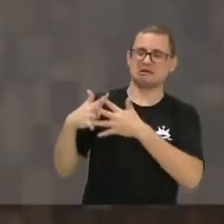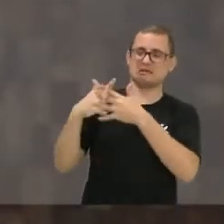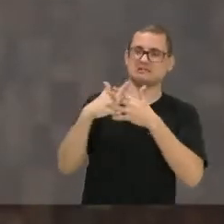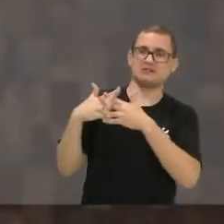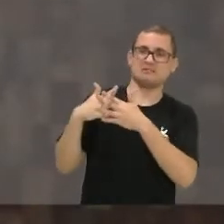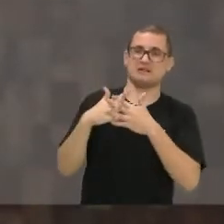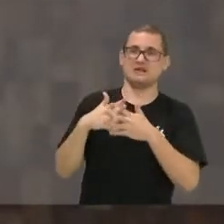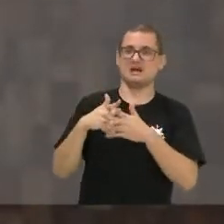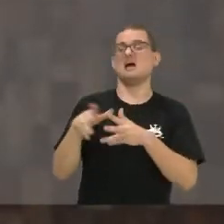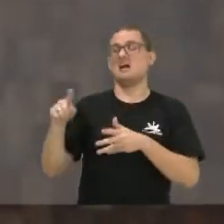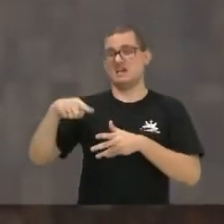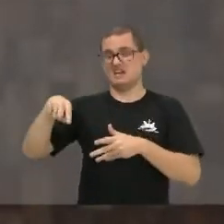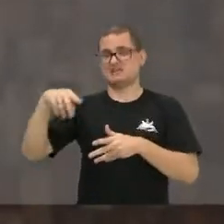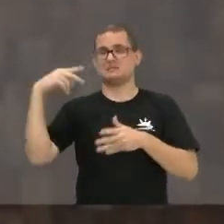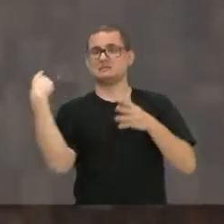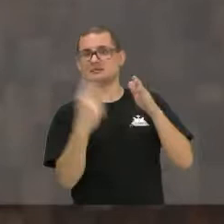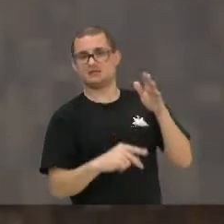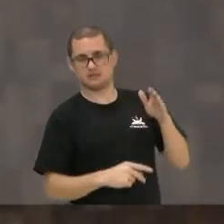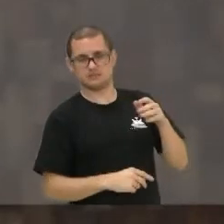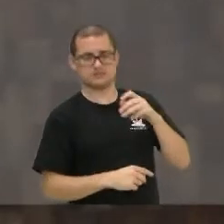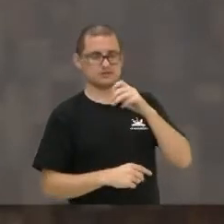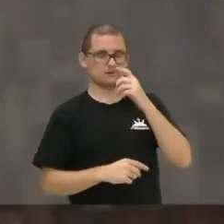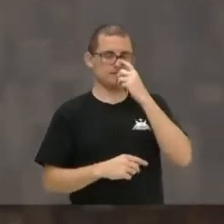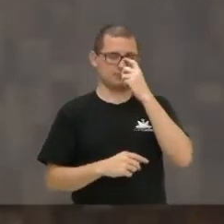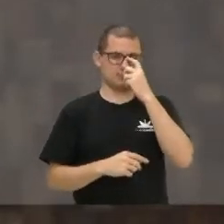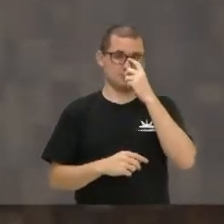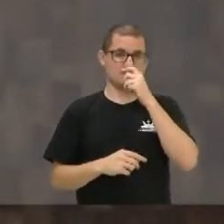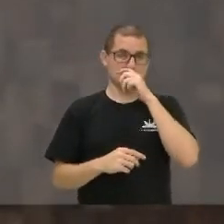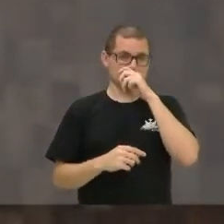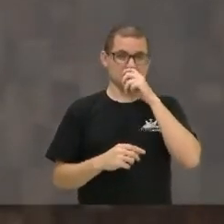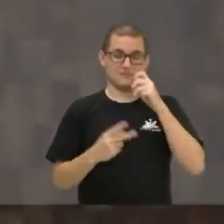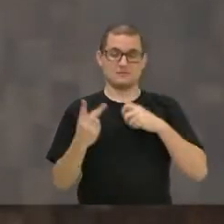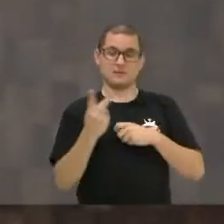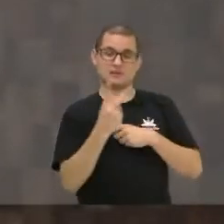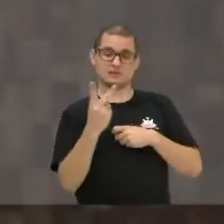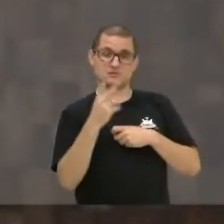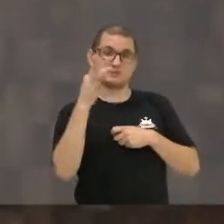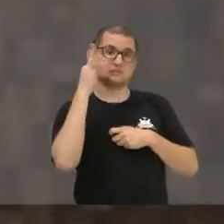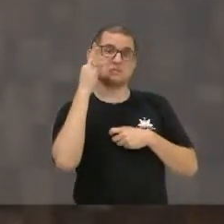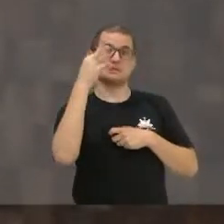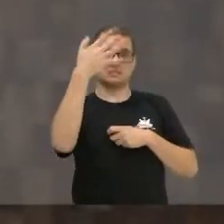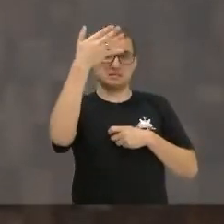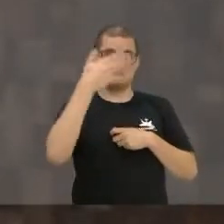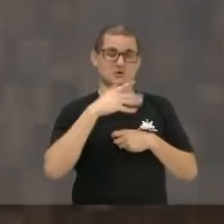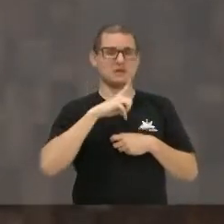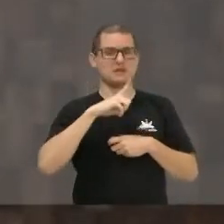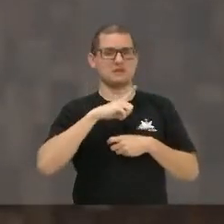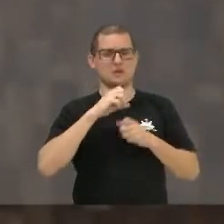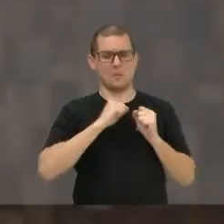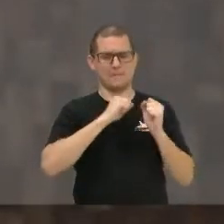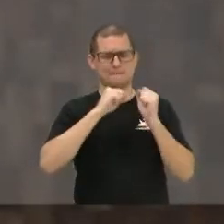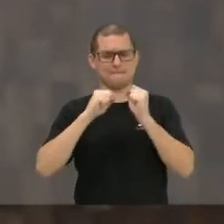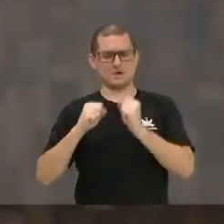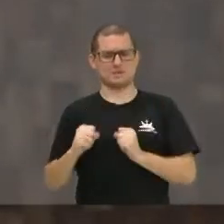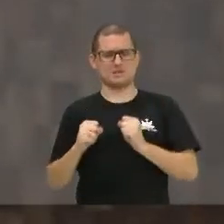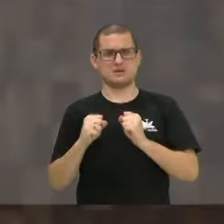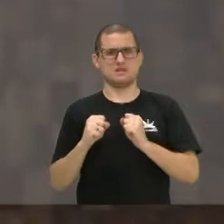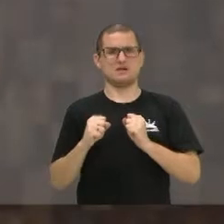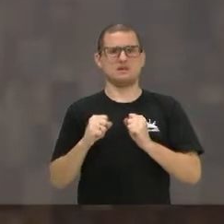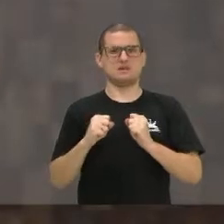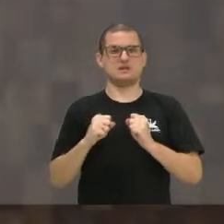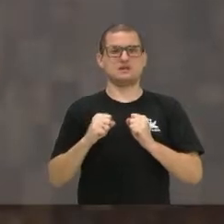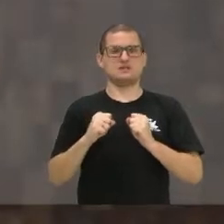modo que deveria morrer elas têm o poder de fechar o céu para que não caiam nenhuma chuva